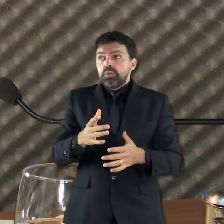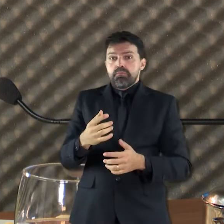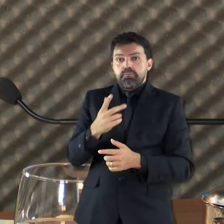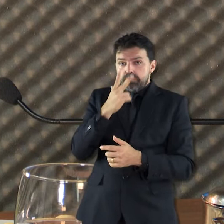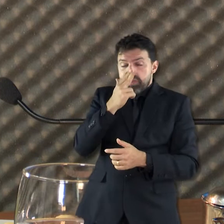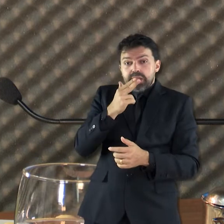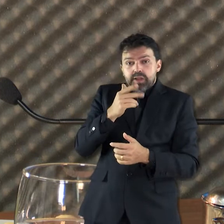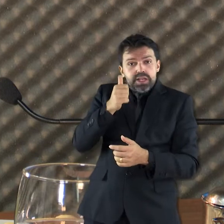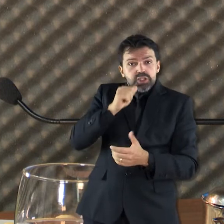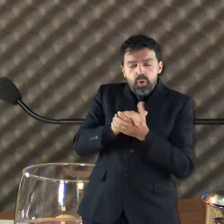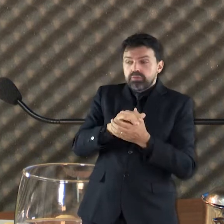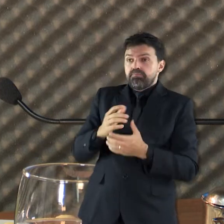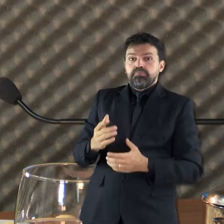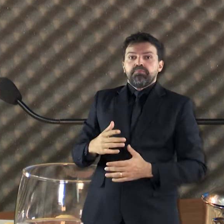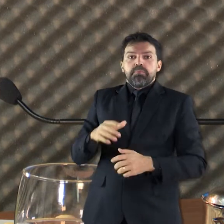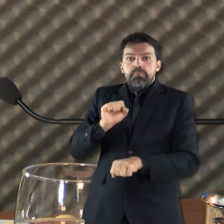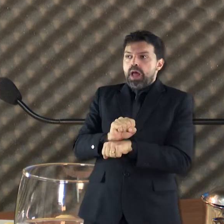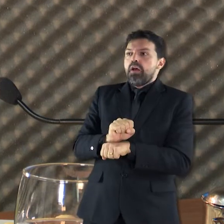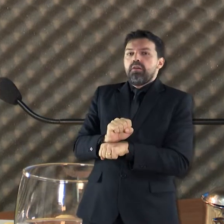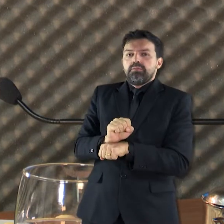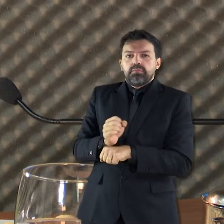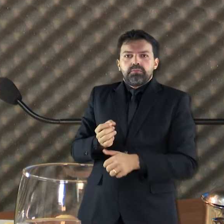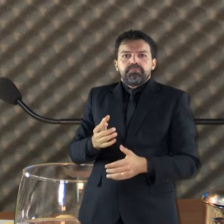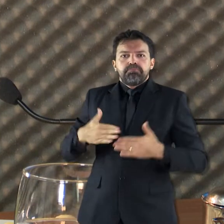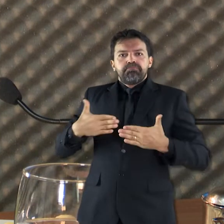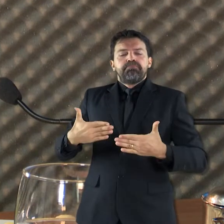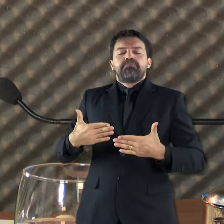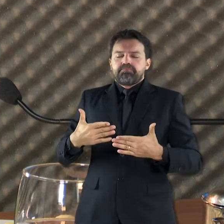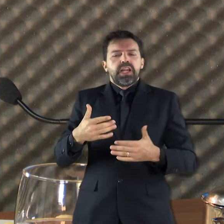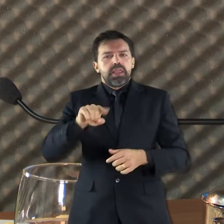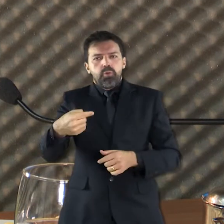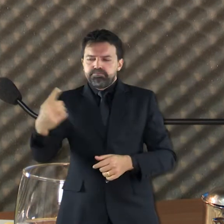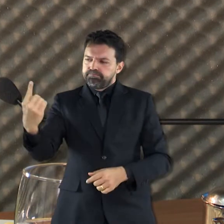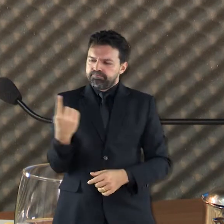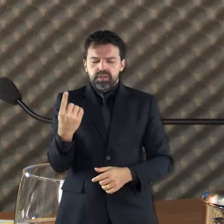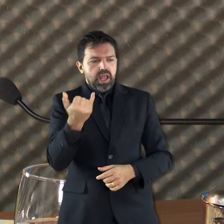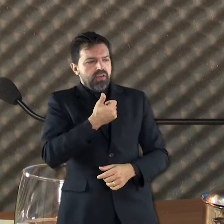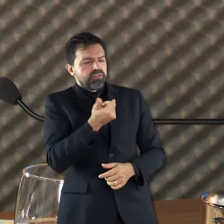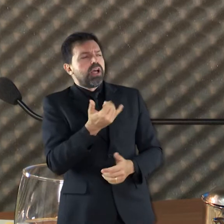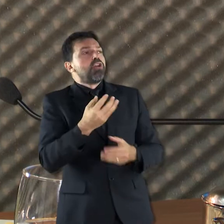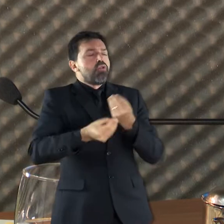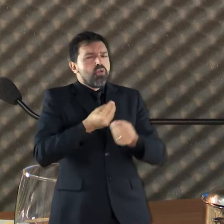muito. Oh. Aí ela voltou, foi me contar isso ainda. Aí eu pensei, pô, então vamos organizar as coisas, seguir em